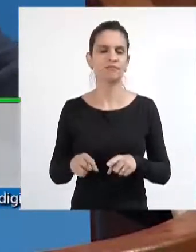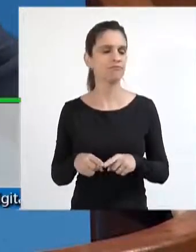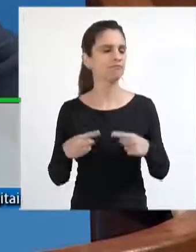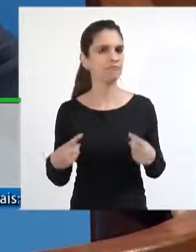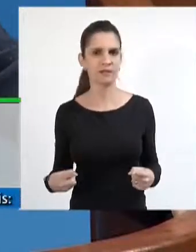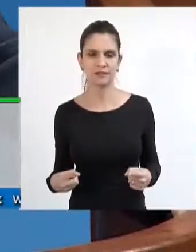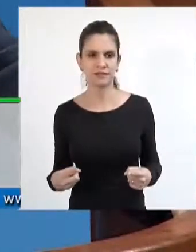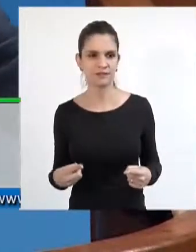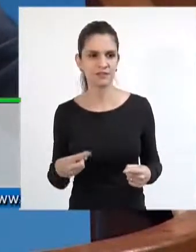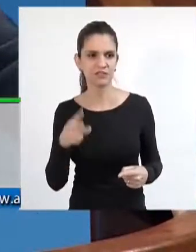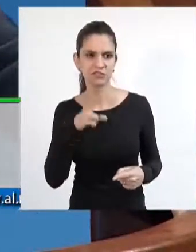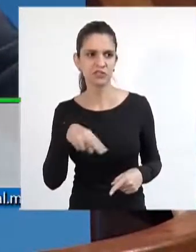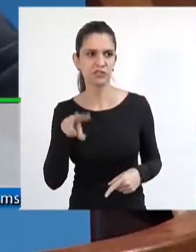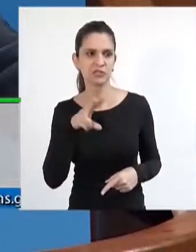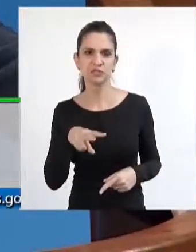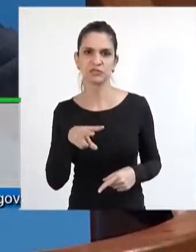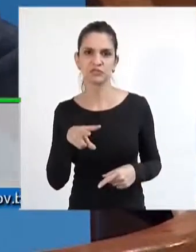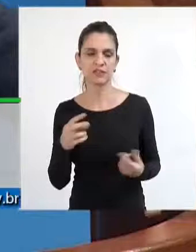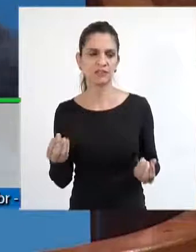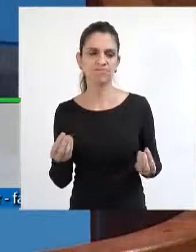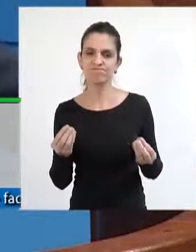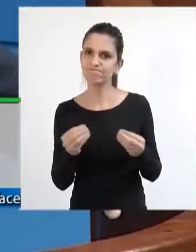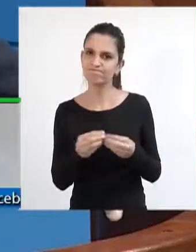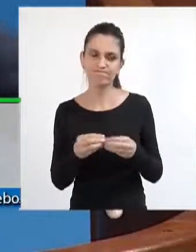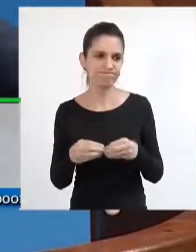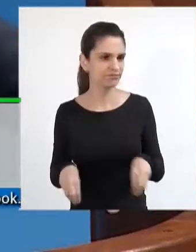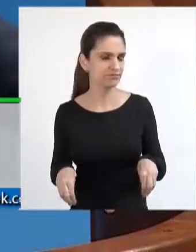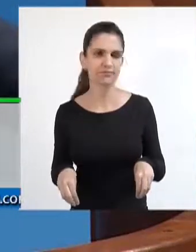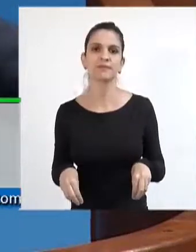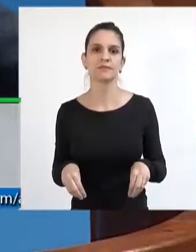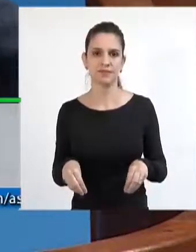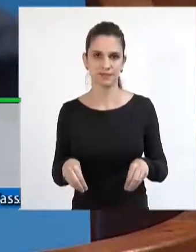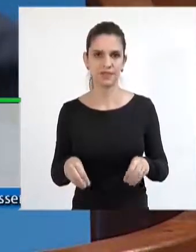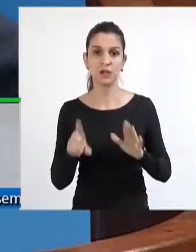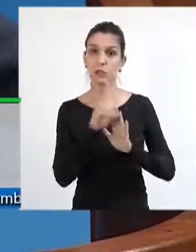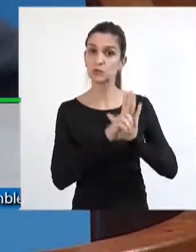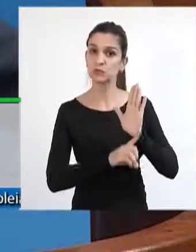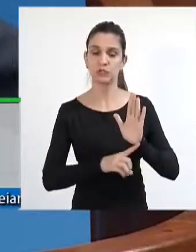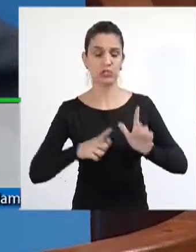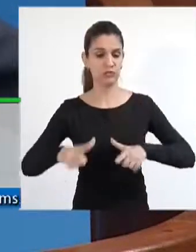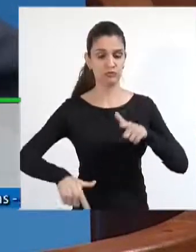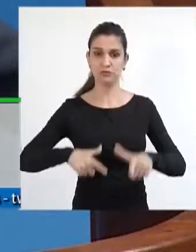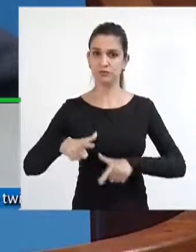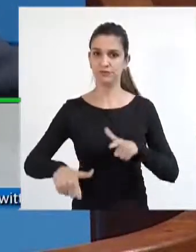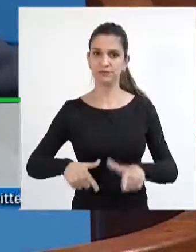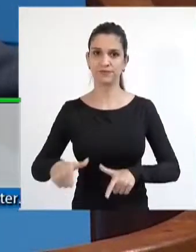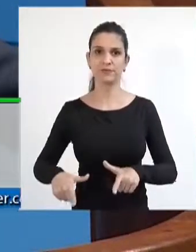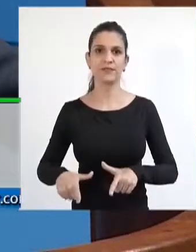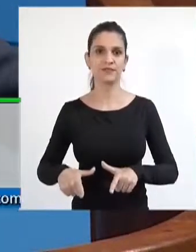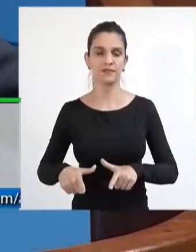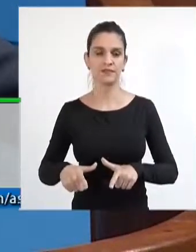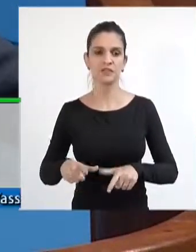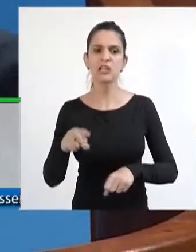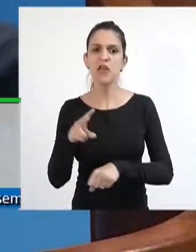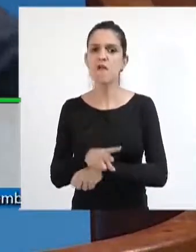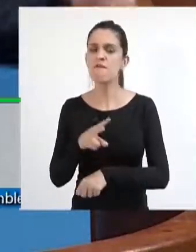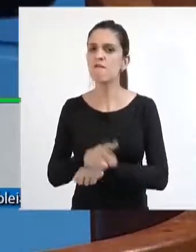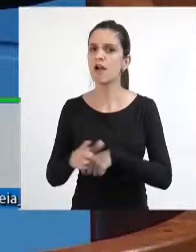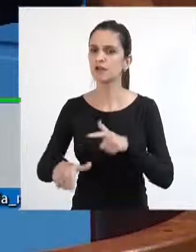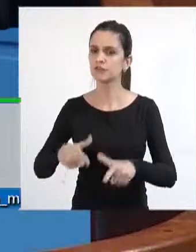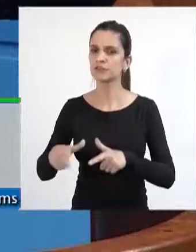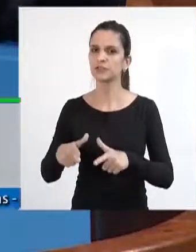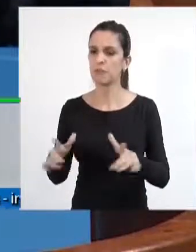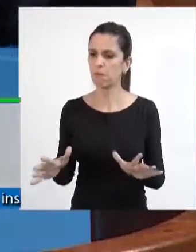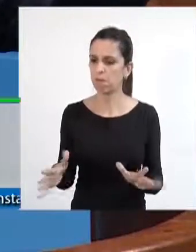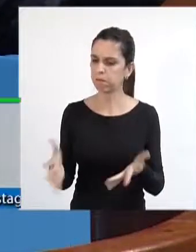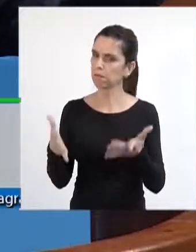para precarizar os direitos dos trabalhadores e não gerou um emprego. Pelo contrário, o Brasil